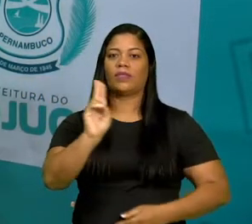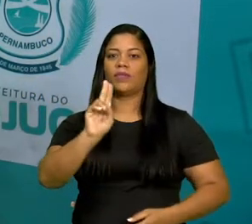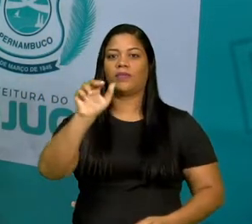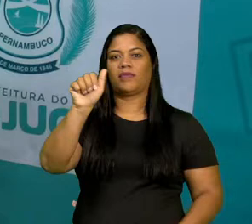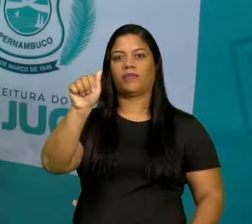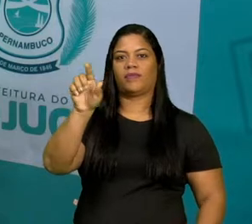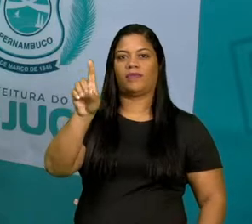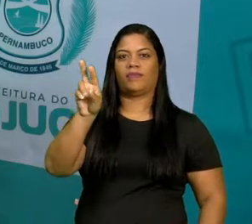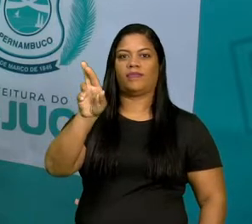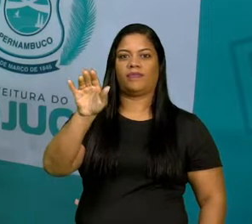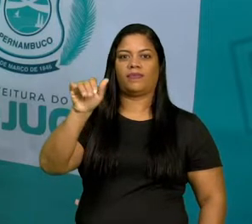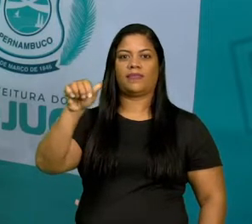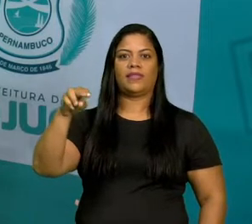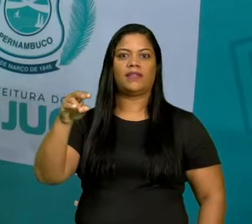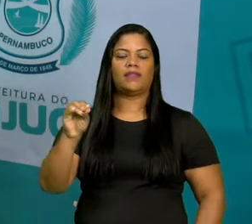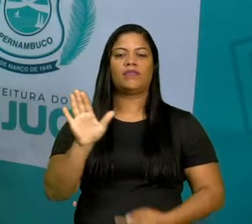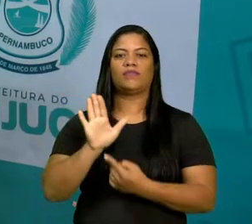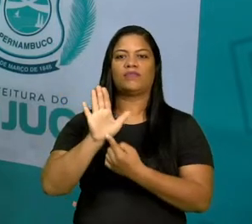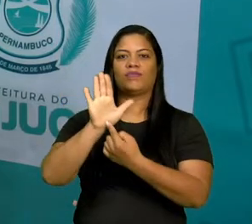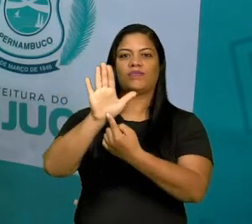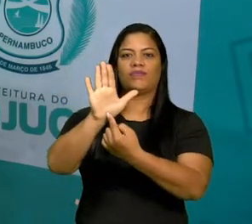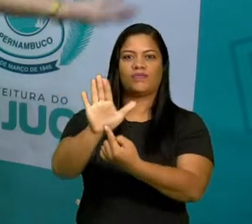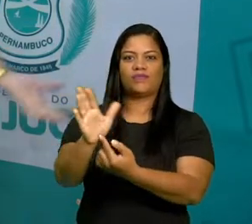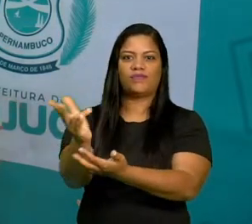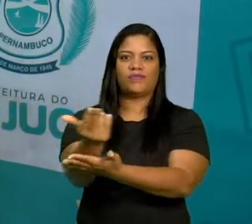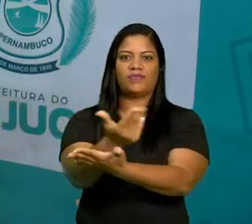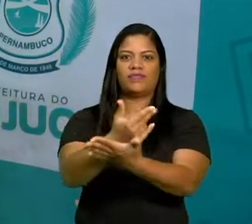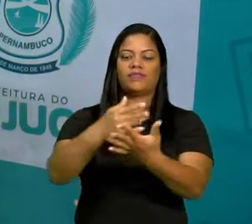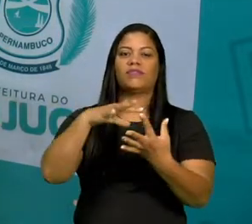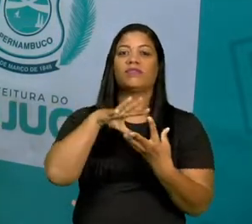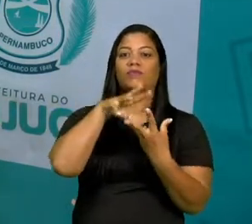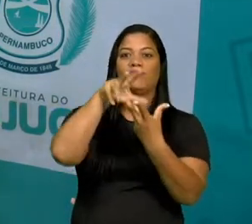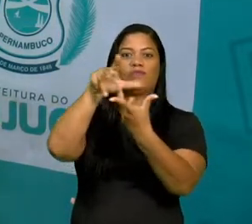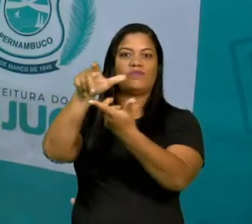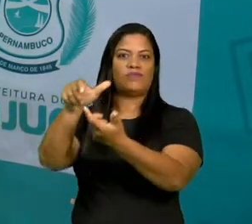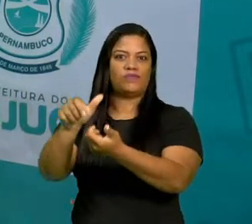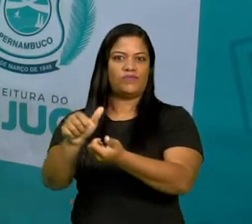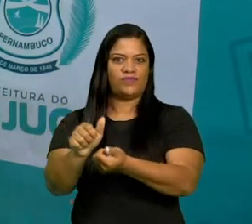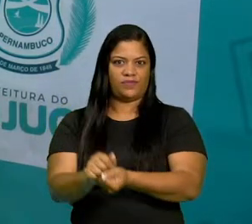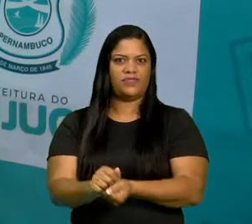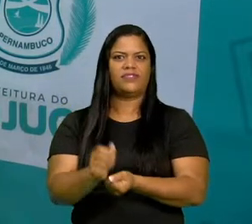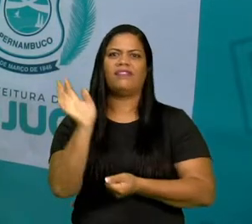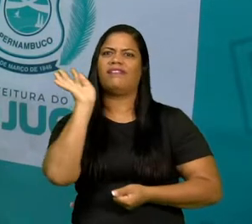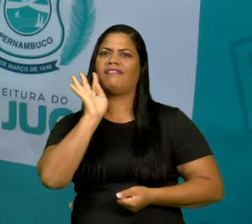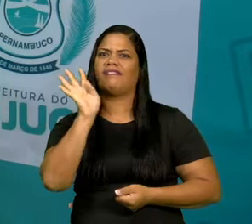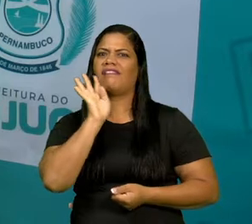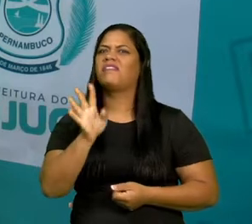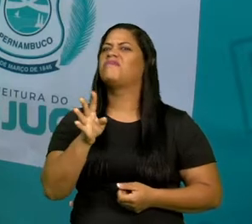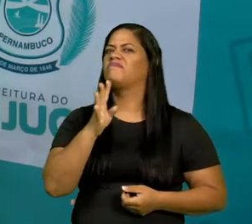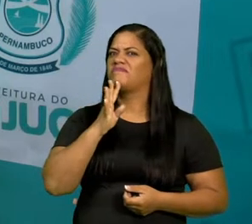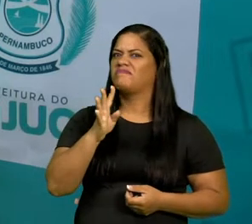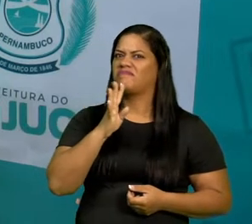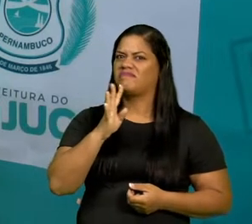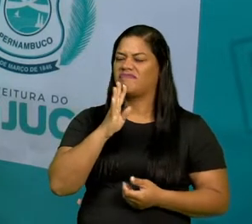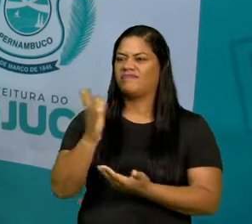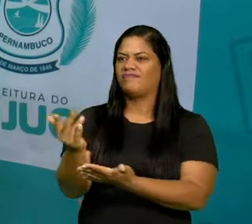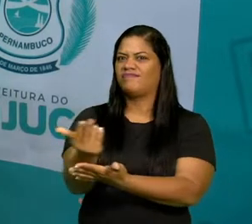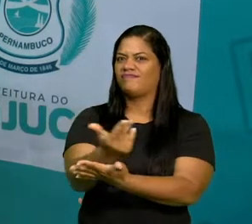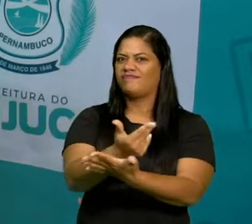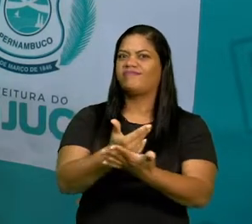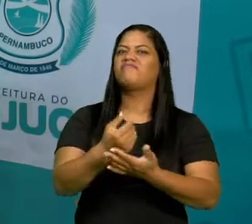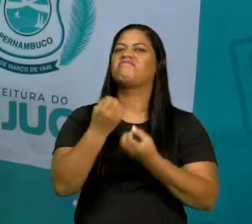Adriano. E ele mostra sua arte abstrata para o mundo todo. E seria muito legal a gente conhecer Adriano, né? As obras